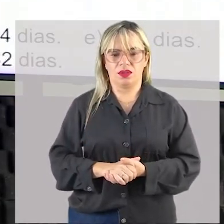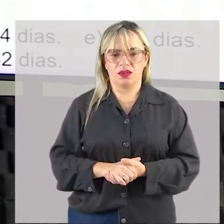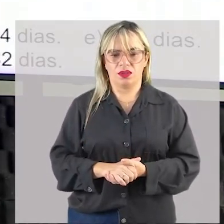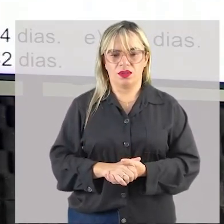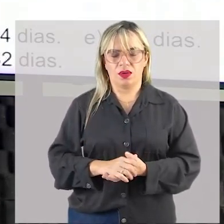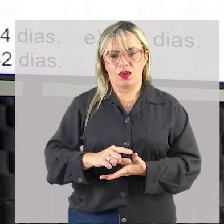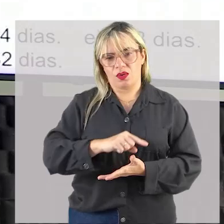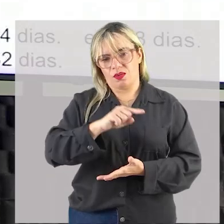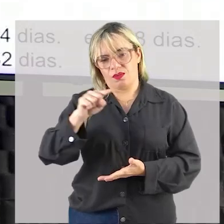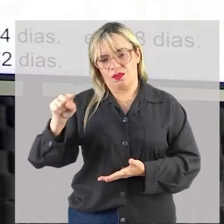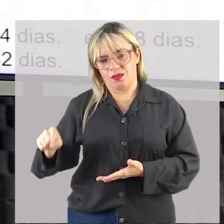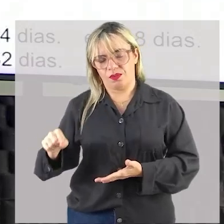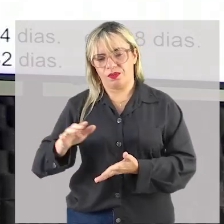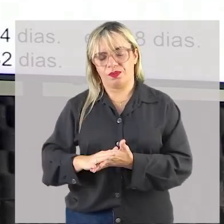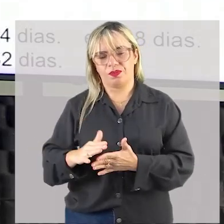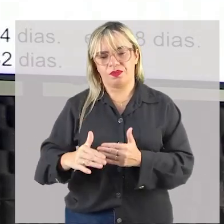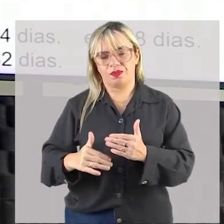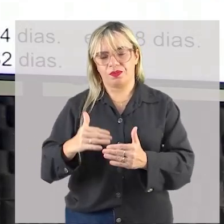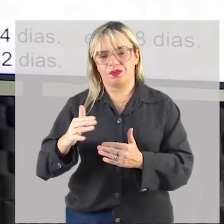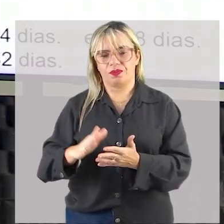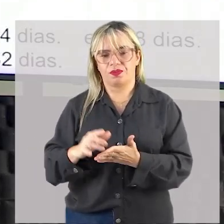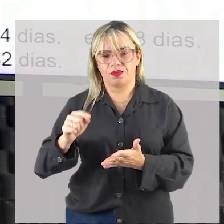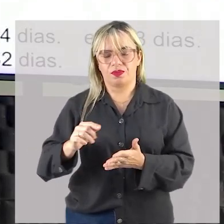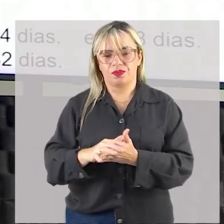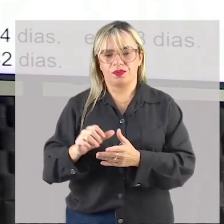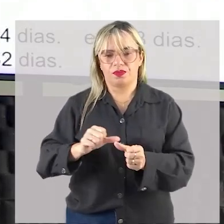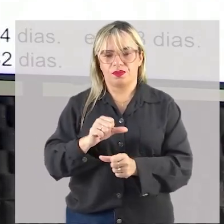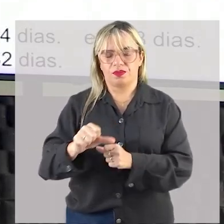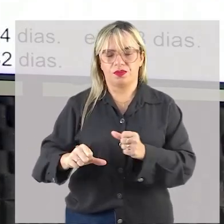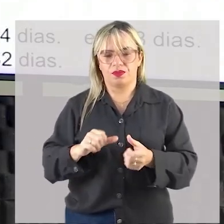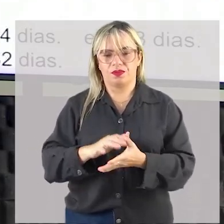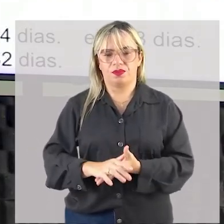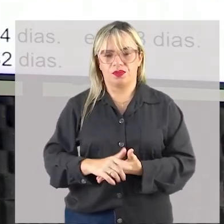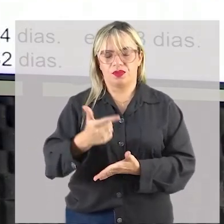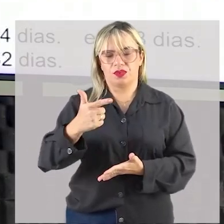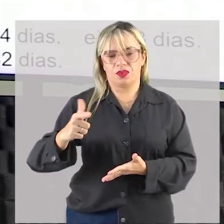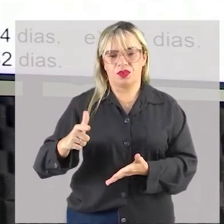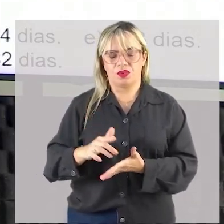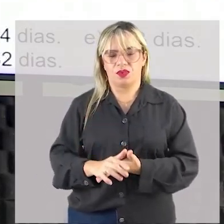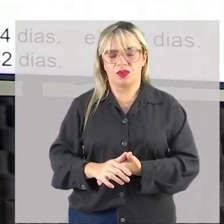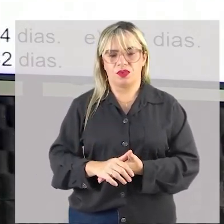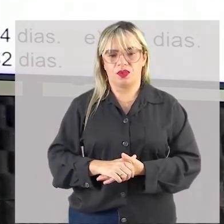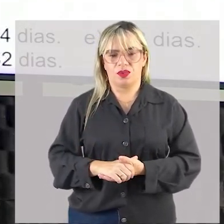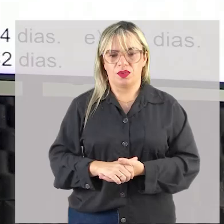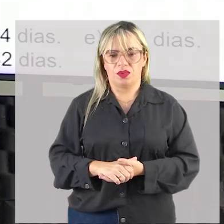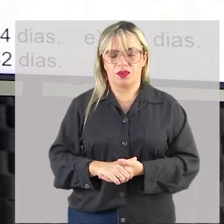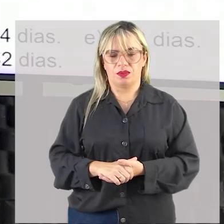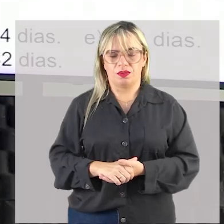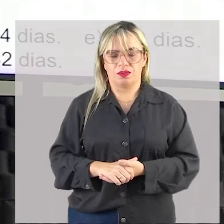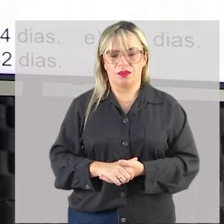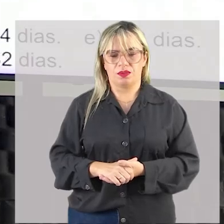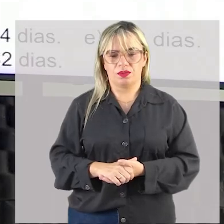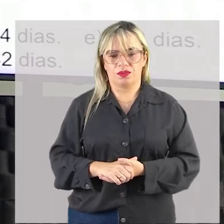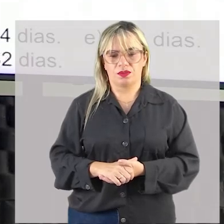Ah, Daniel, se eu passar por outra meia-vida. Ah, se tu passar por outra meia-vida, tu não tem mais 25 gramas.